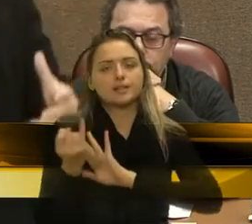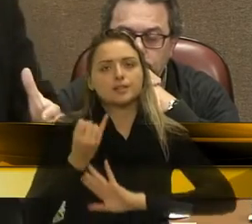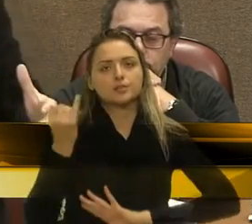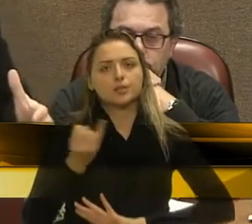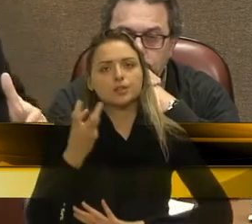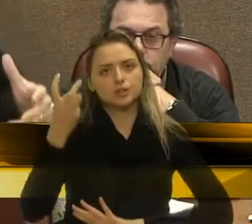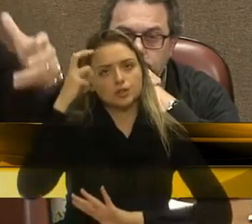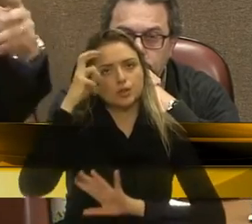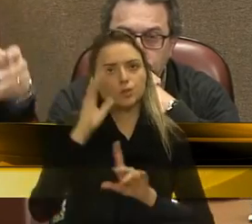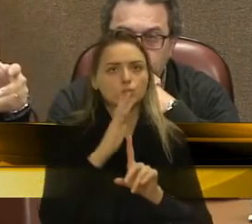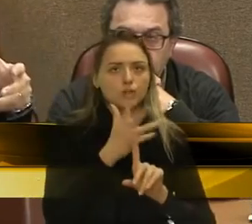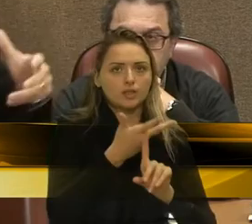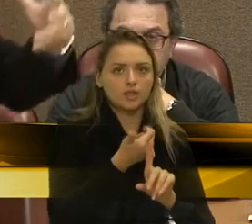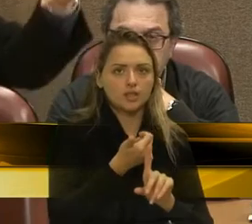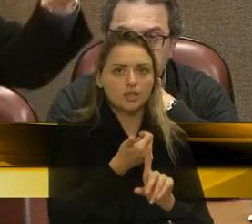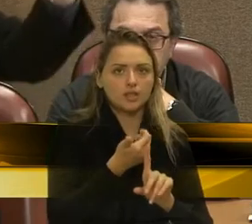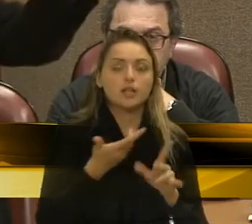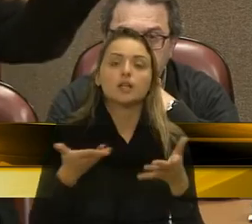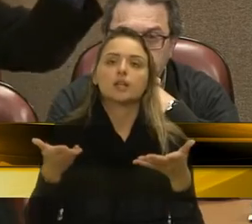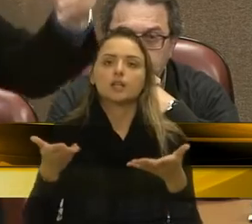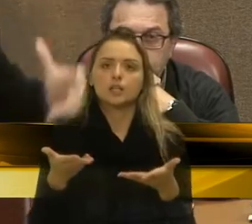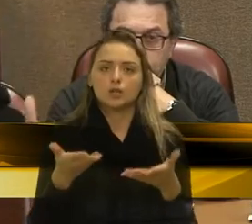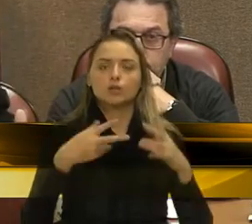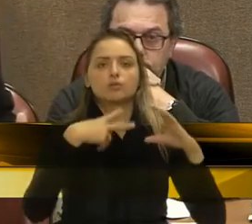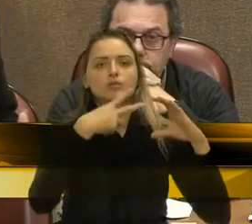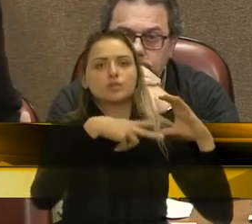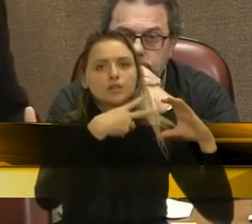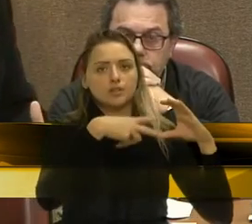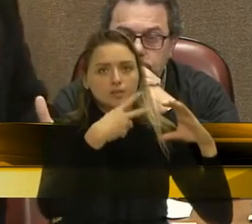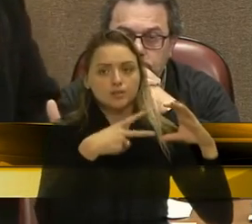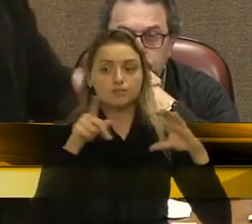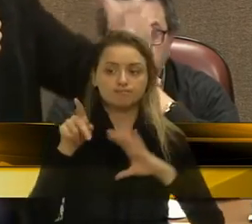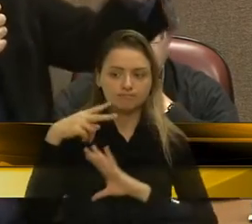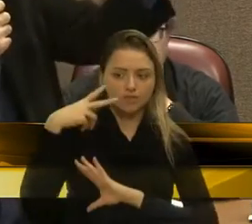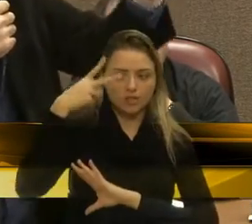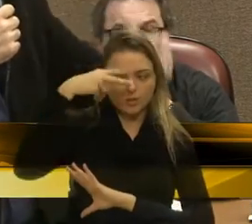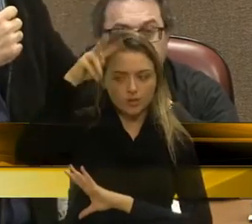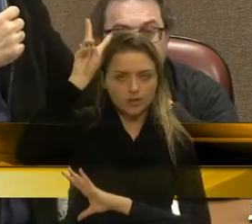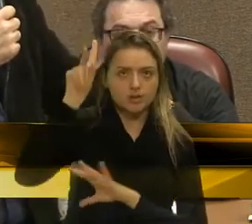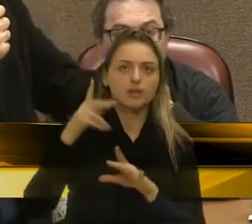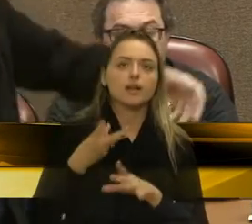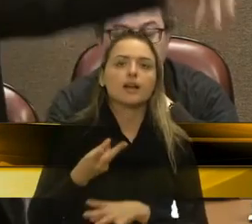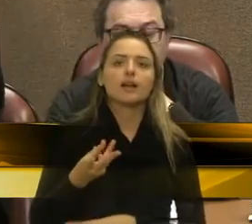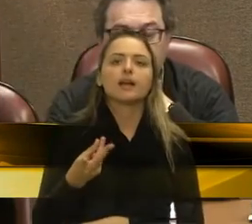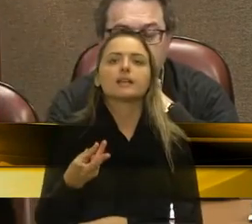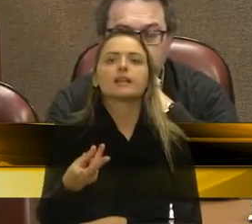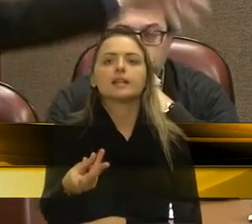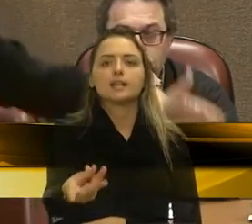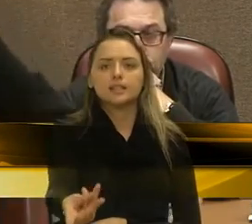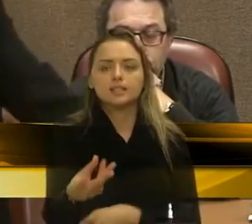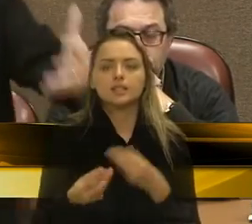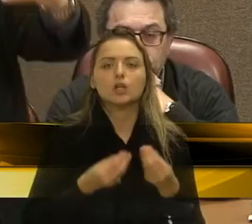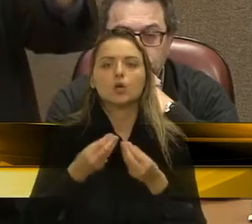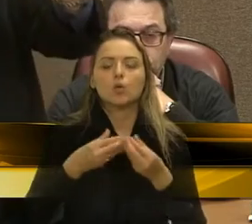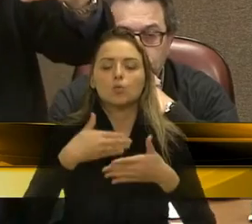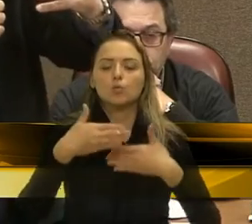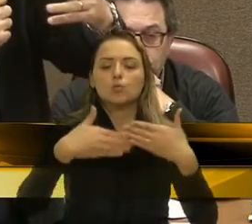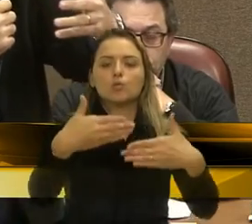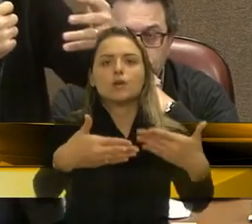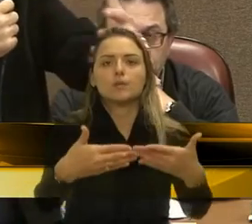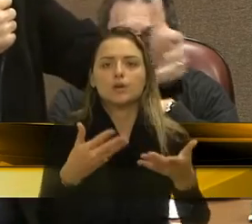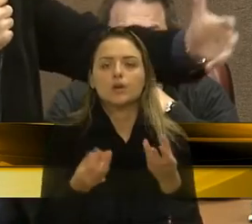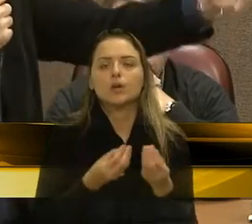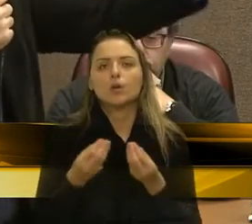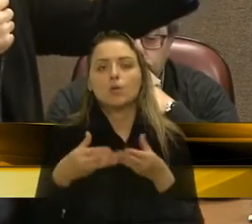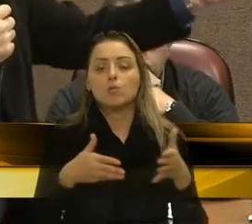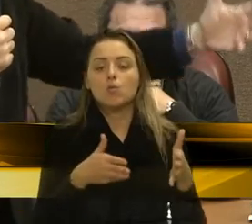nas artes, e que hoje a Câmara de Vereadores, vereador Edson, ela pereniza como um percurso, como um